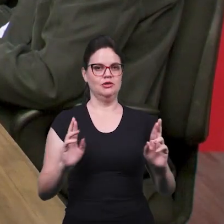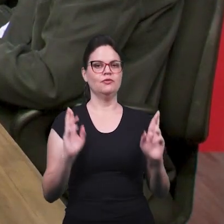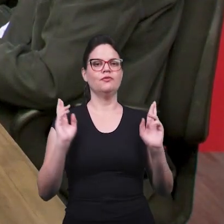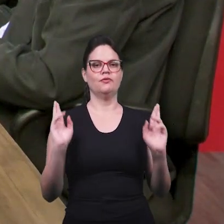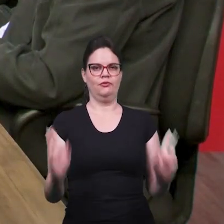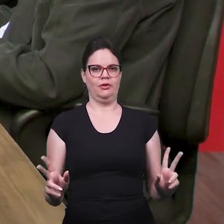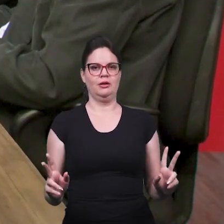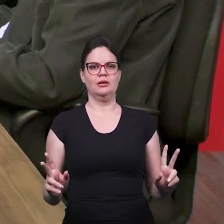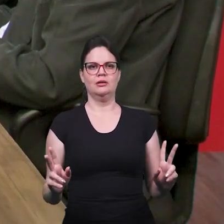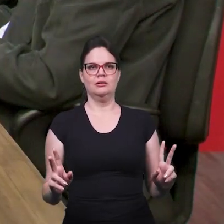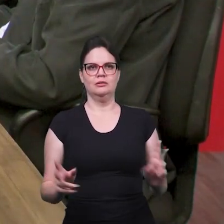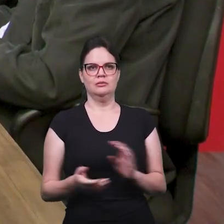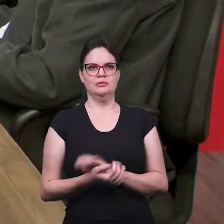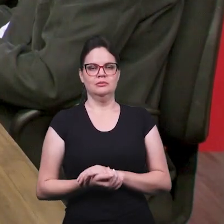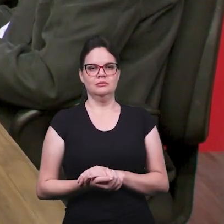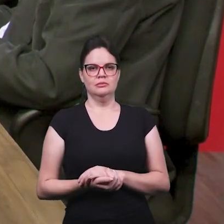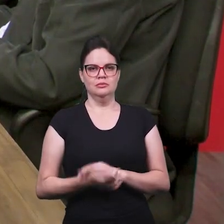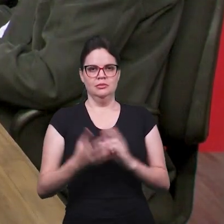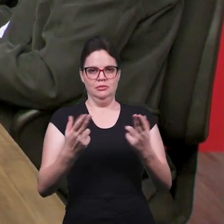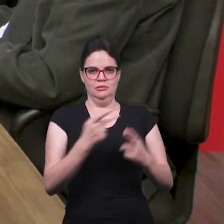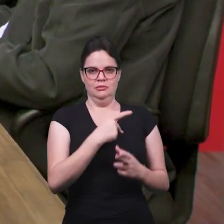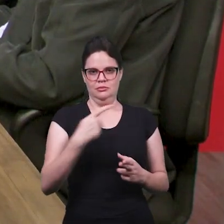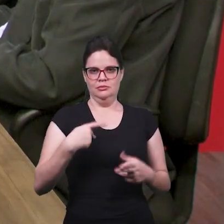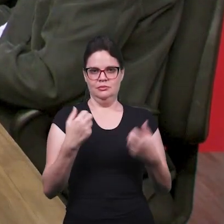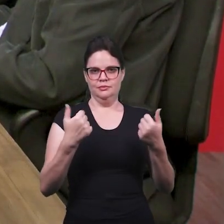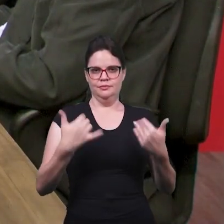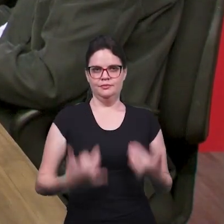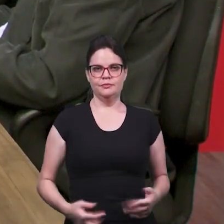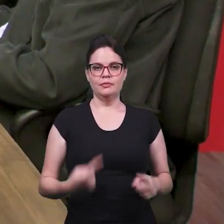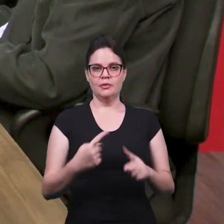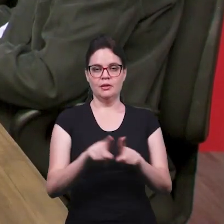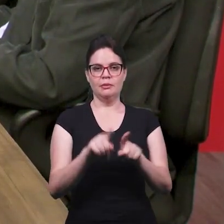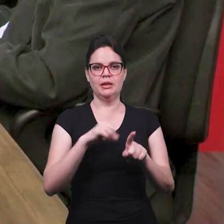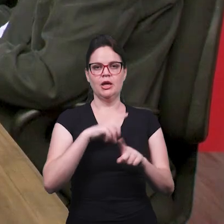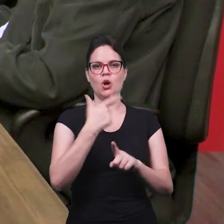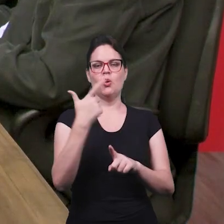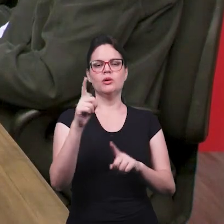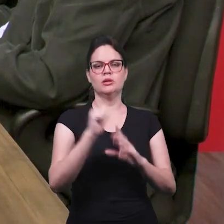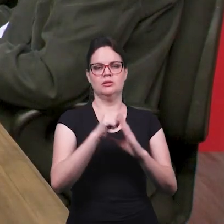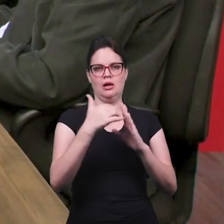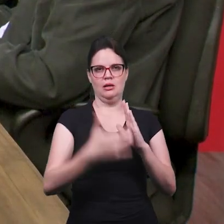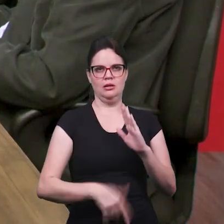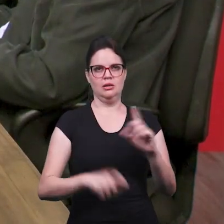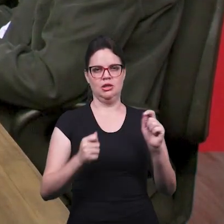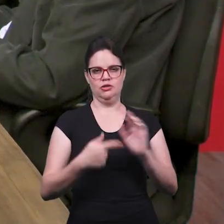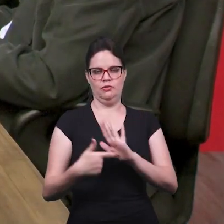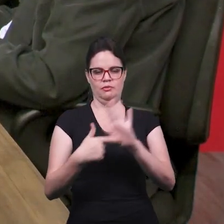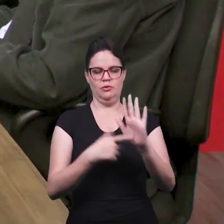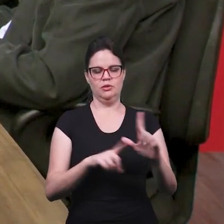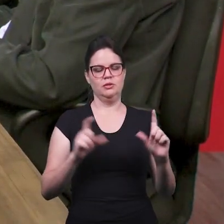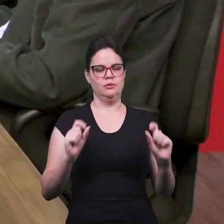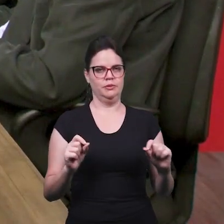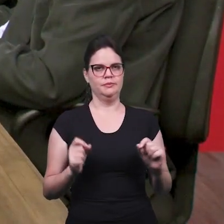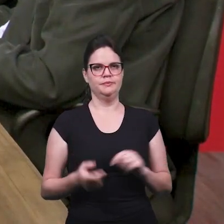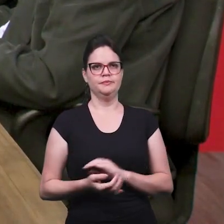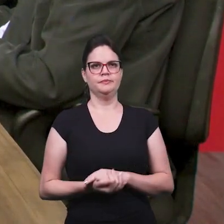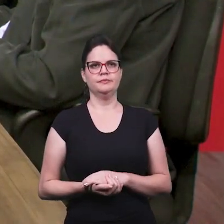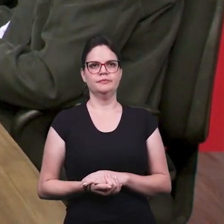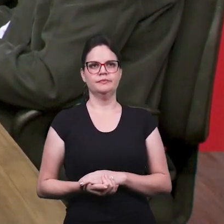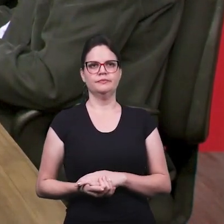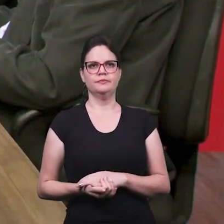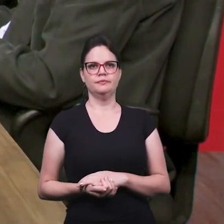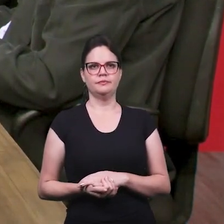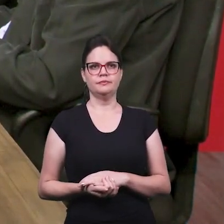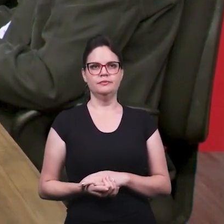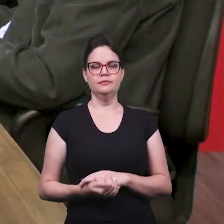né? Tem ainda outros aspectos que nós vamos abordar aqui. Uma delas é a primeira